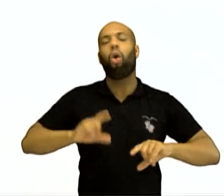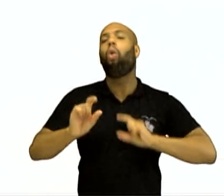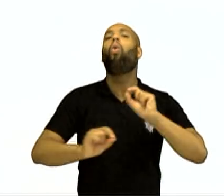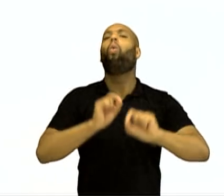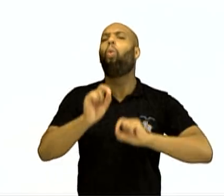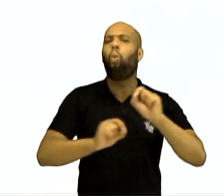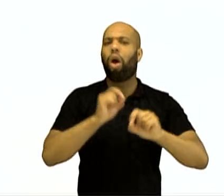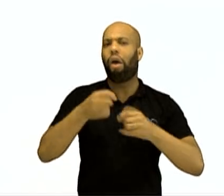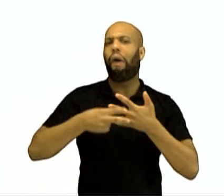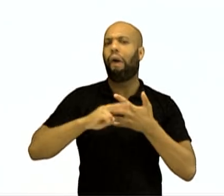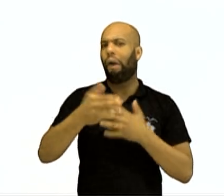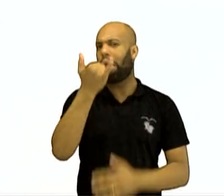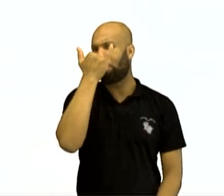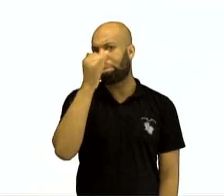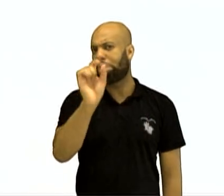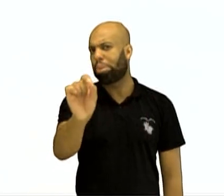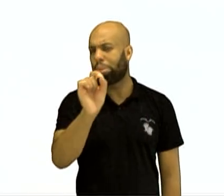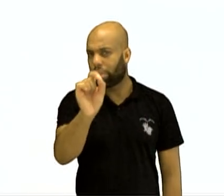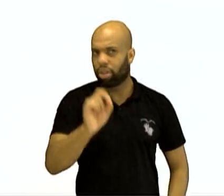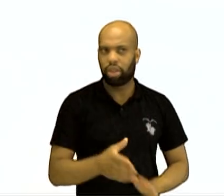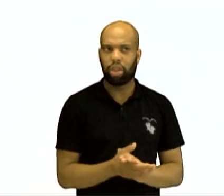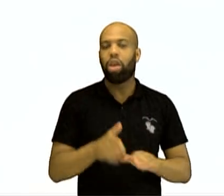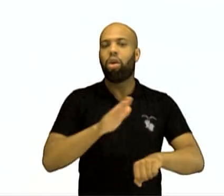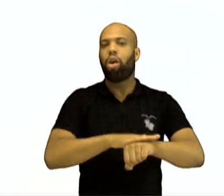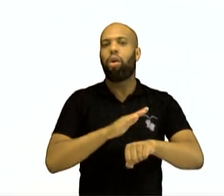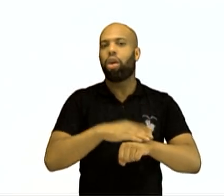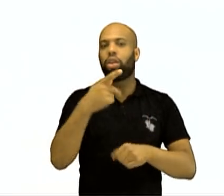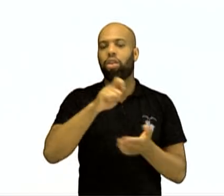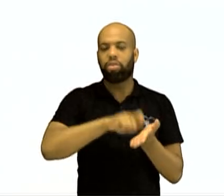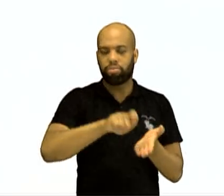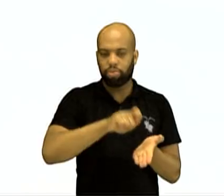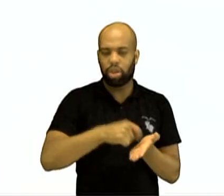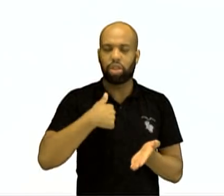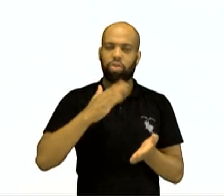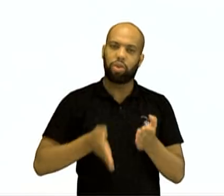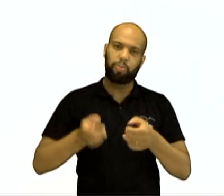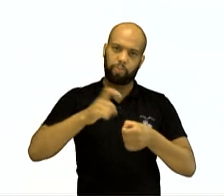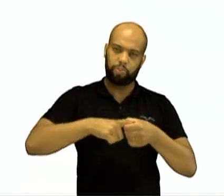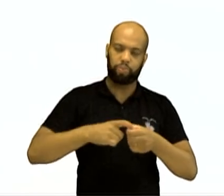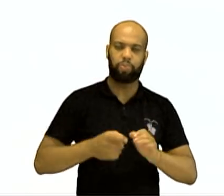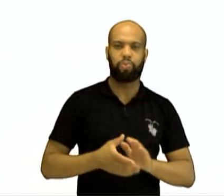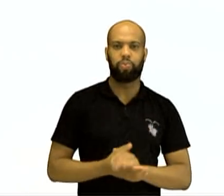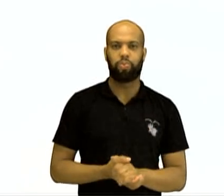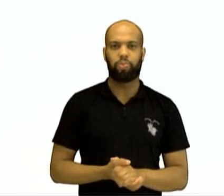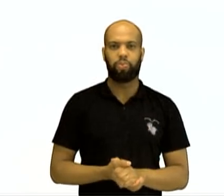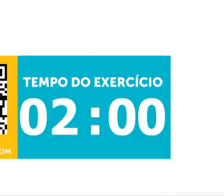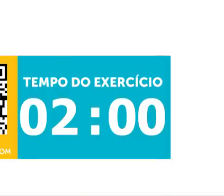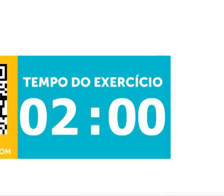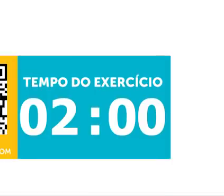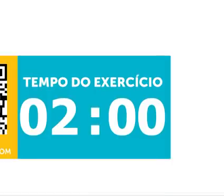seguintes consequências. Vai lá agora com você, a gente já volta para corrigir.